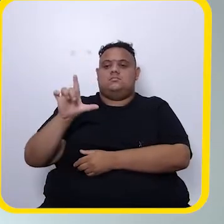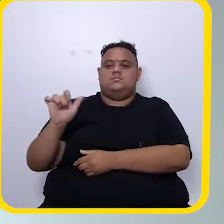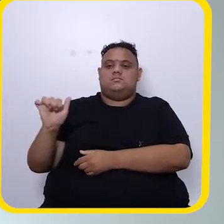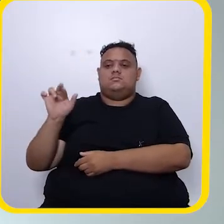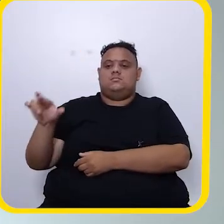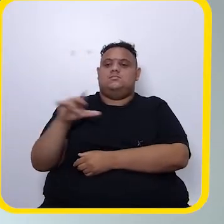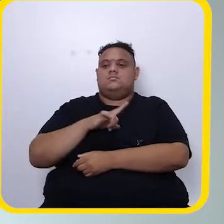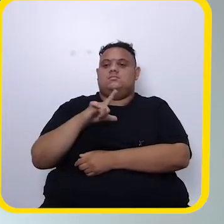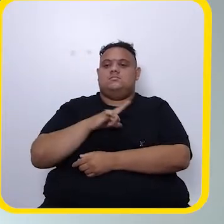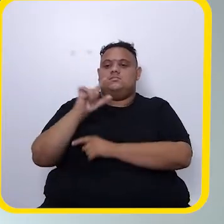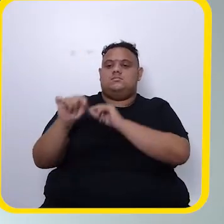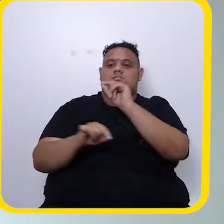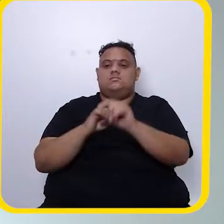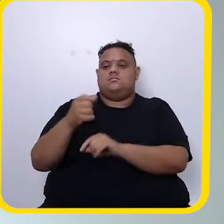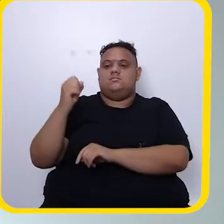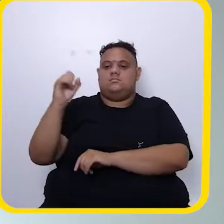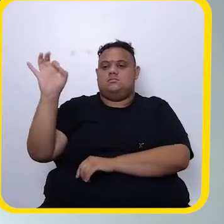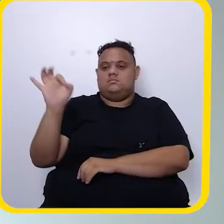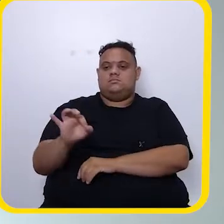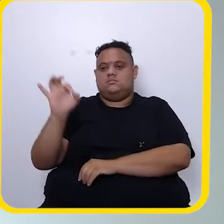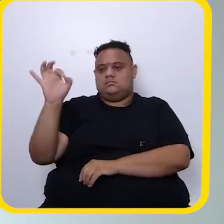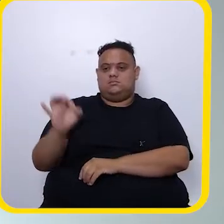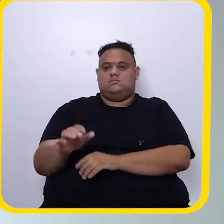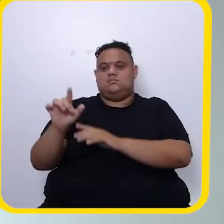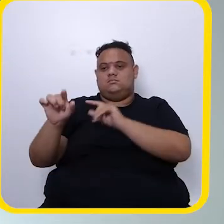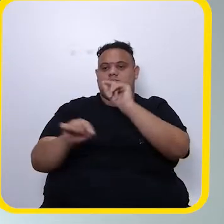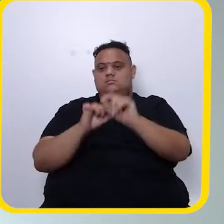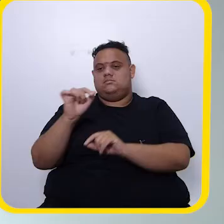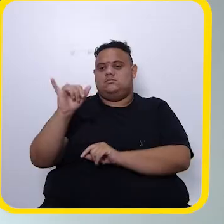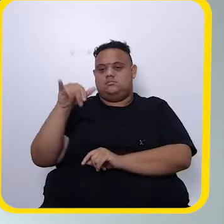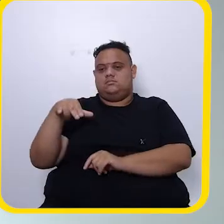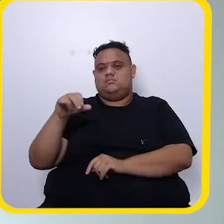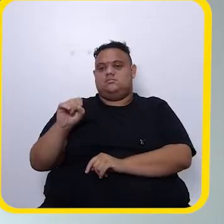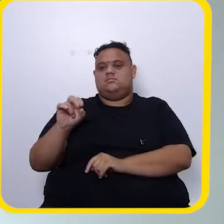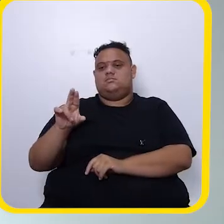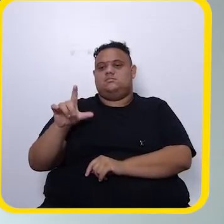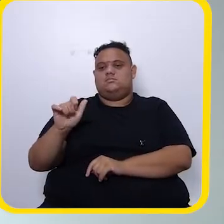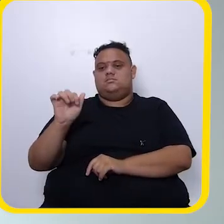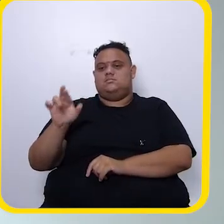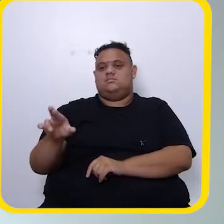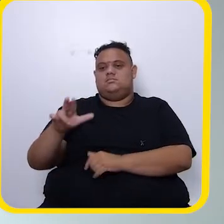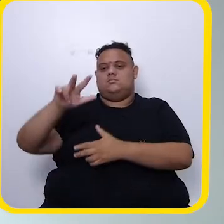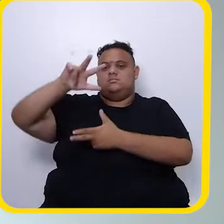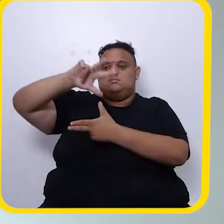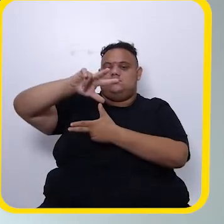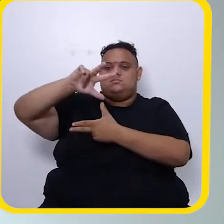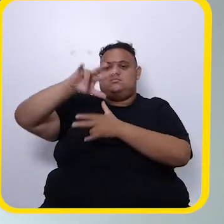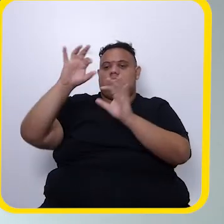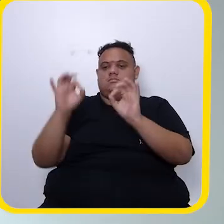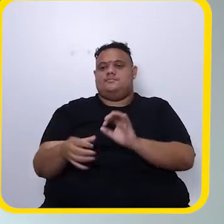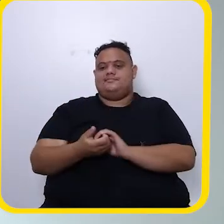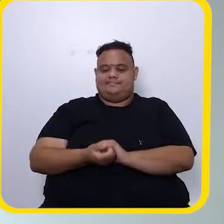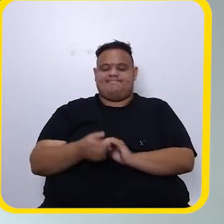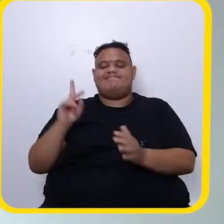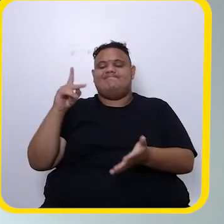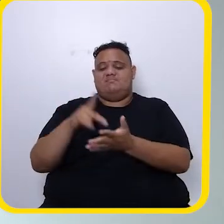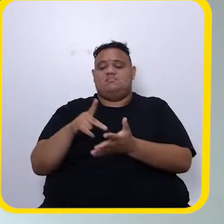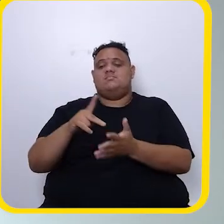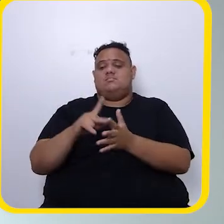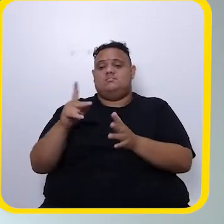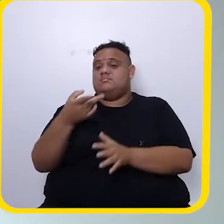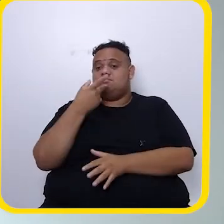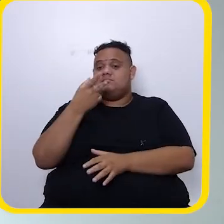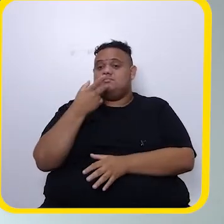E as pequenas Antilhas correspondem a 8% da parte insular da América Central. Então,